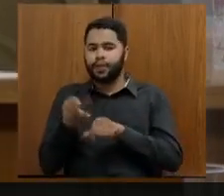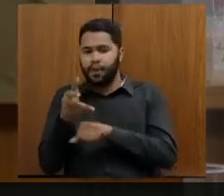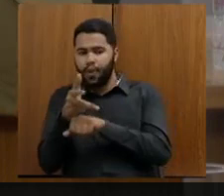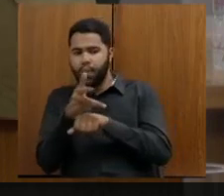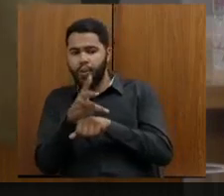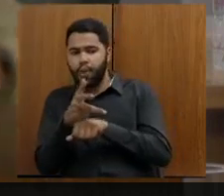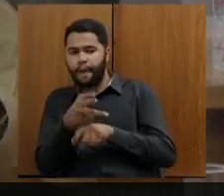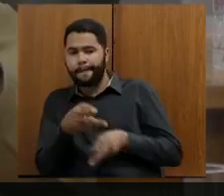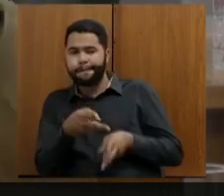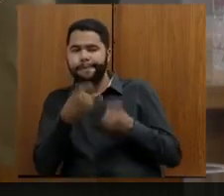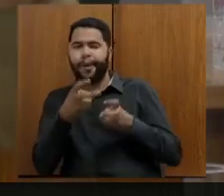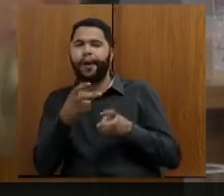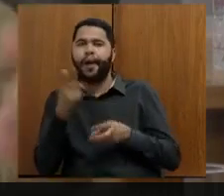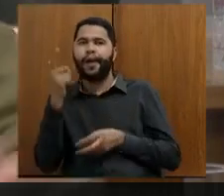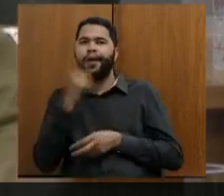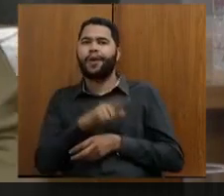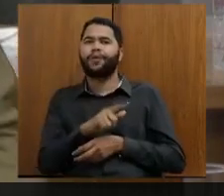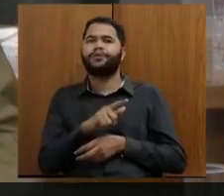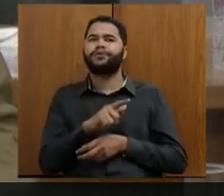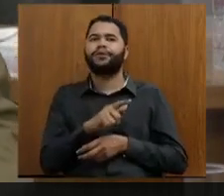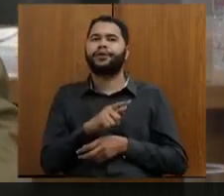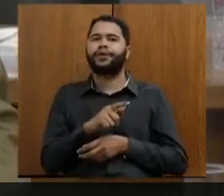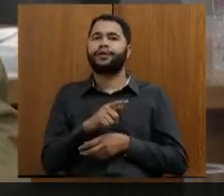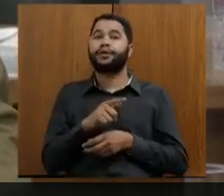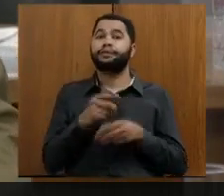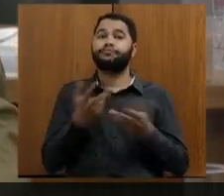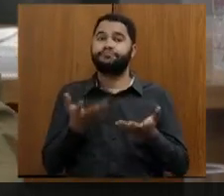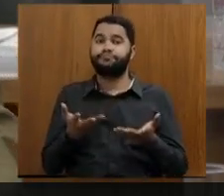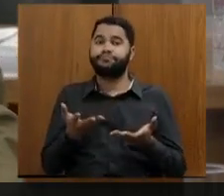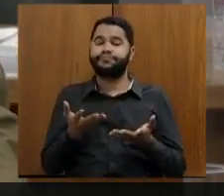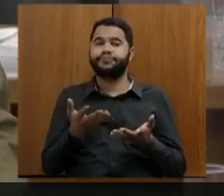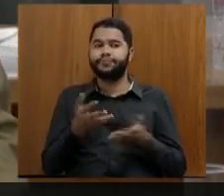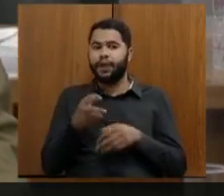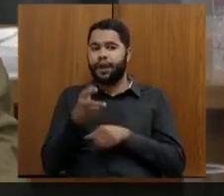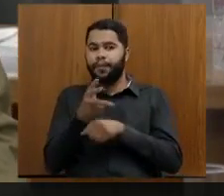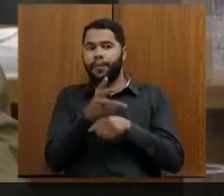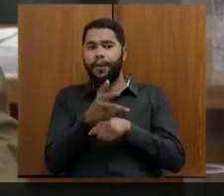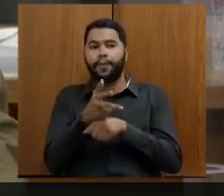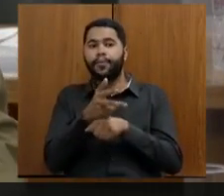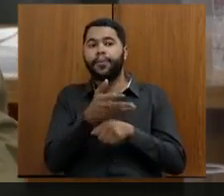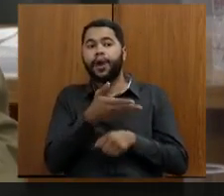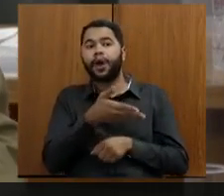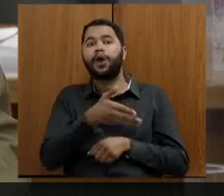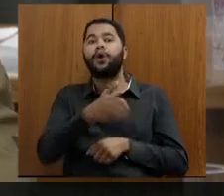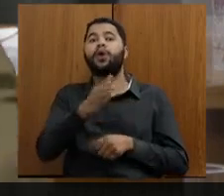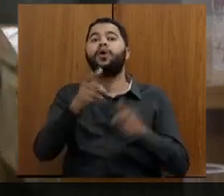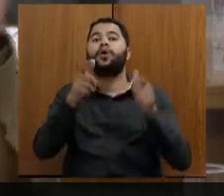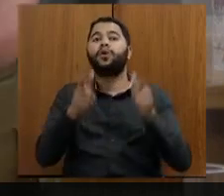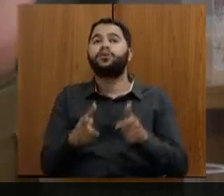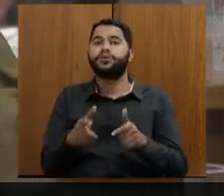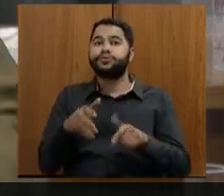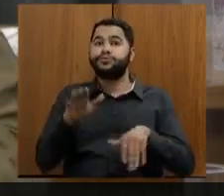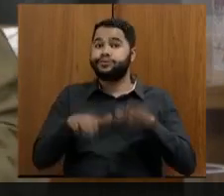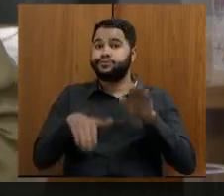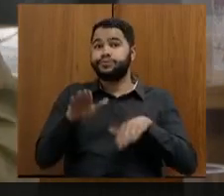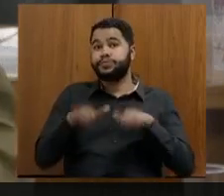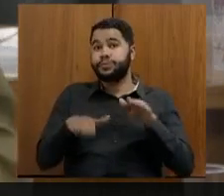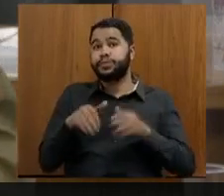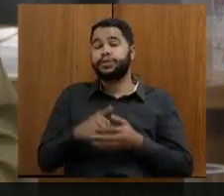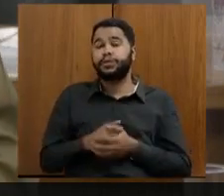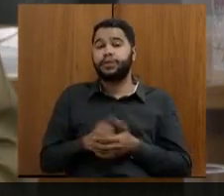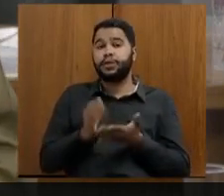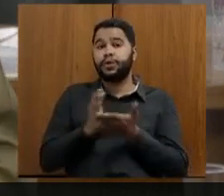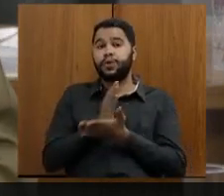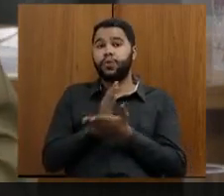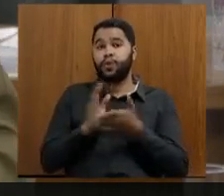pega a placa e a gente vai para o Central A gente a gente consegue então Através disso monitorar e veio para onde estão deslocando aqueles veículos nesse caso lá